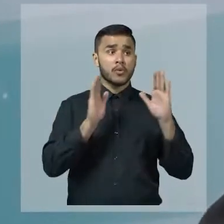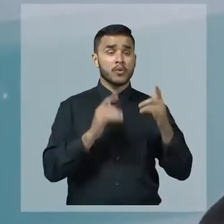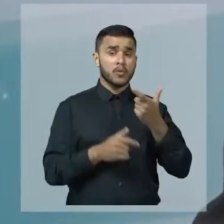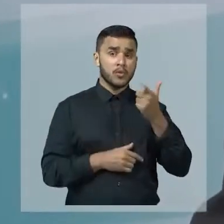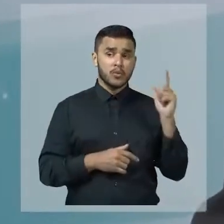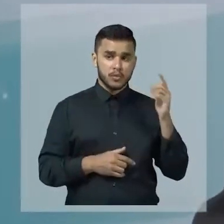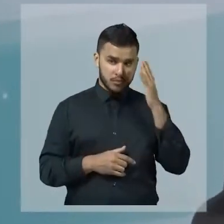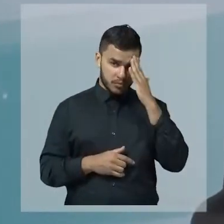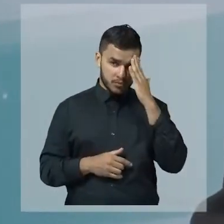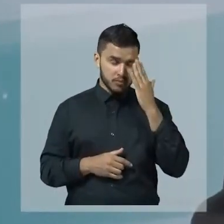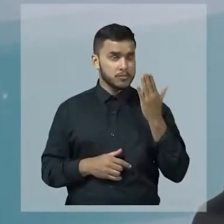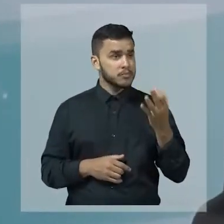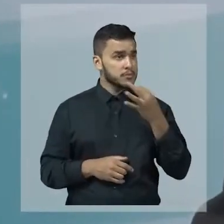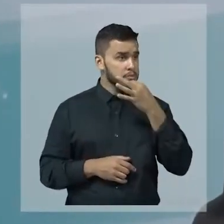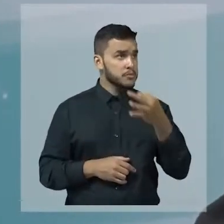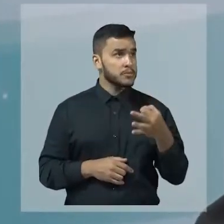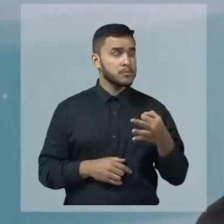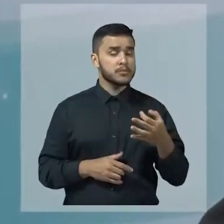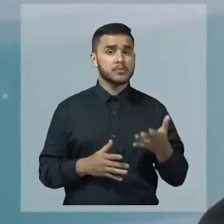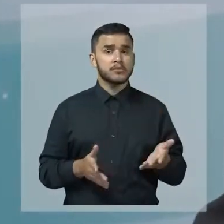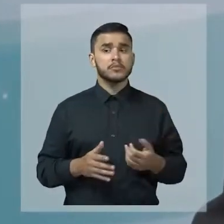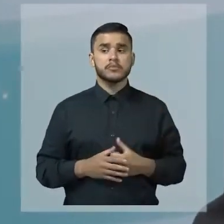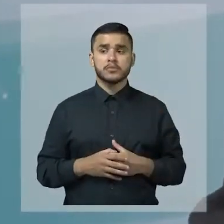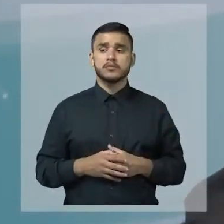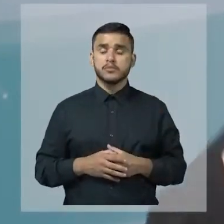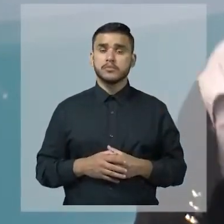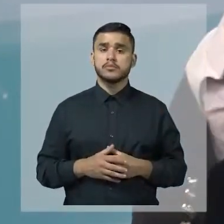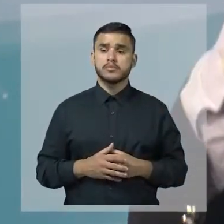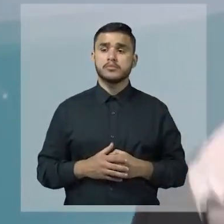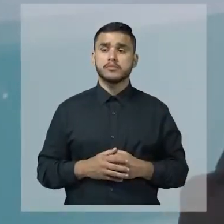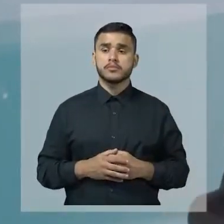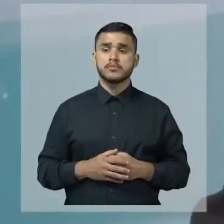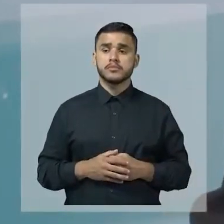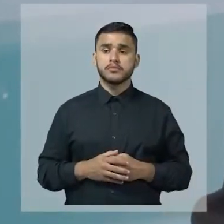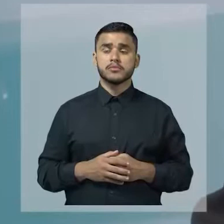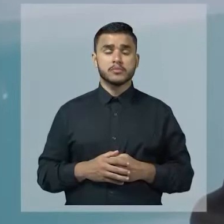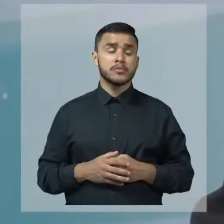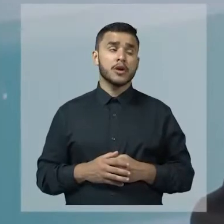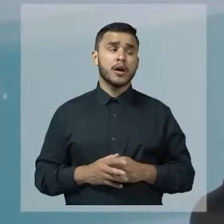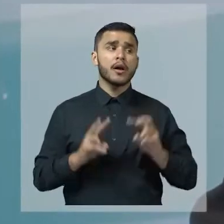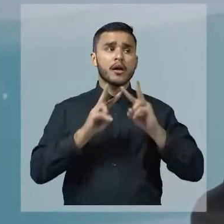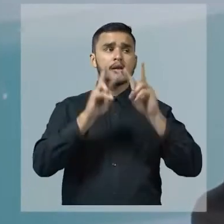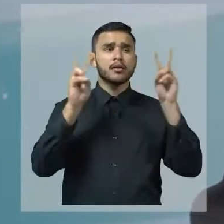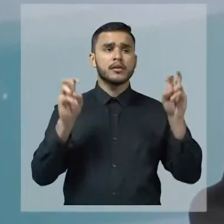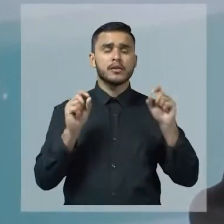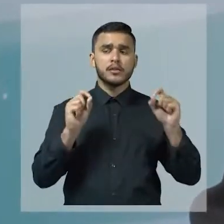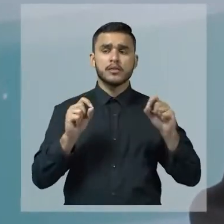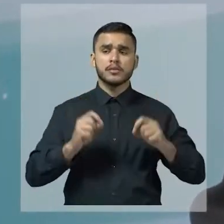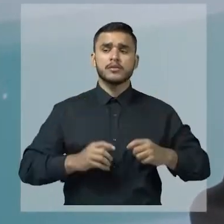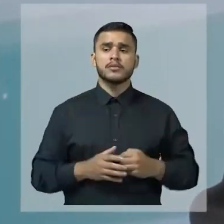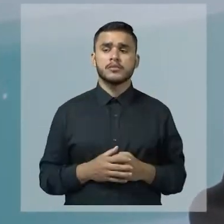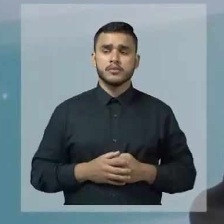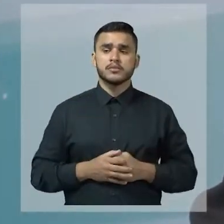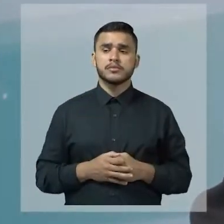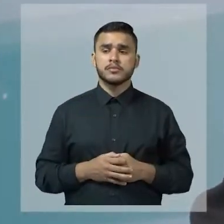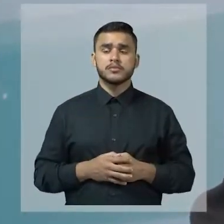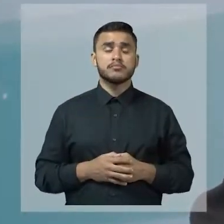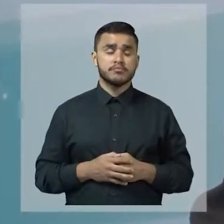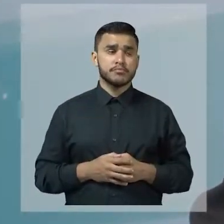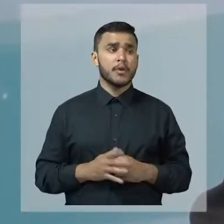eu não me vou demorar aqui, nem vou falar, seja o caso de outro programa. Há um